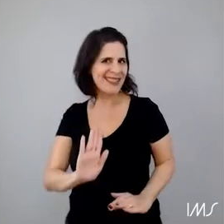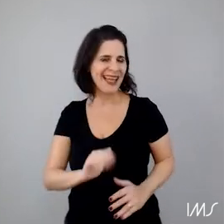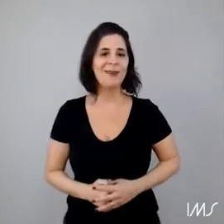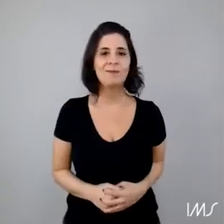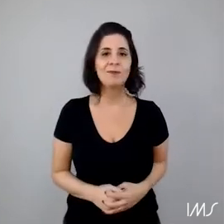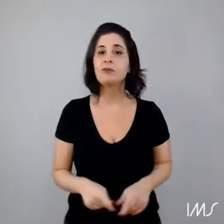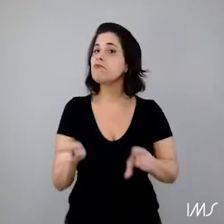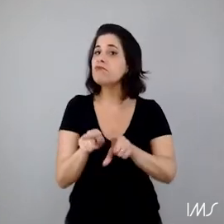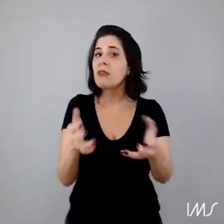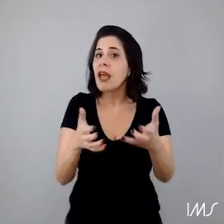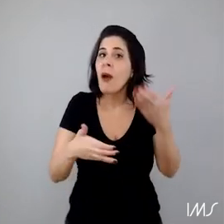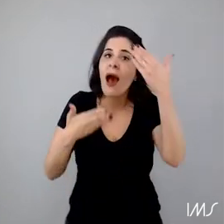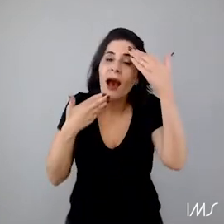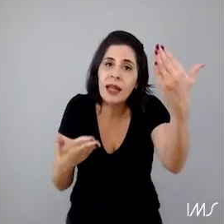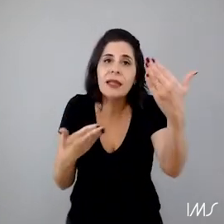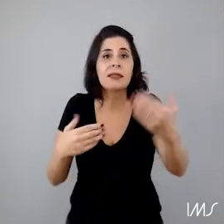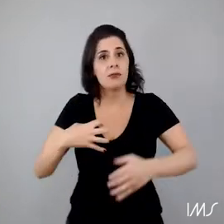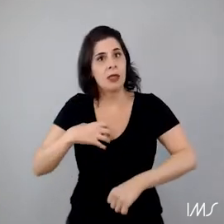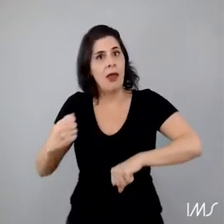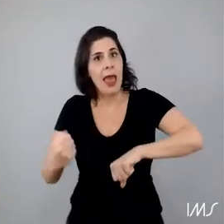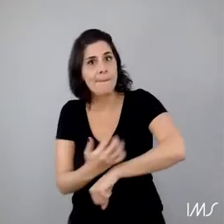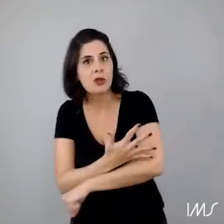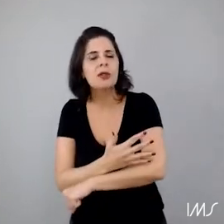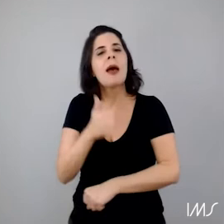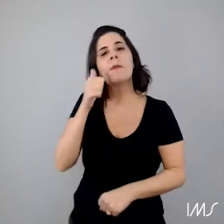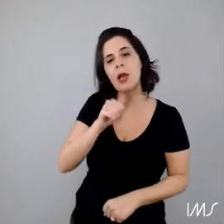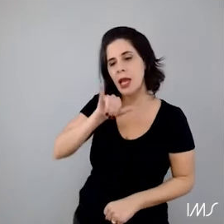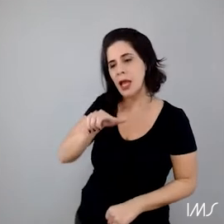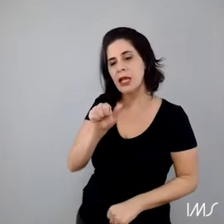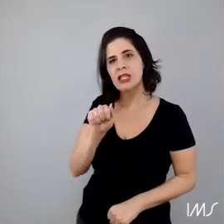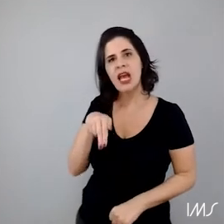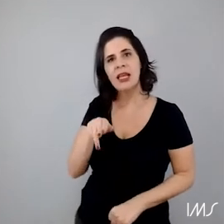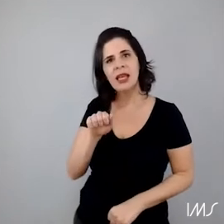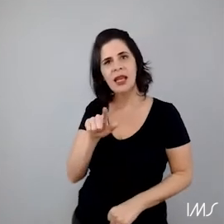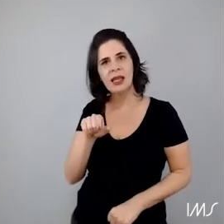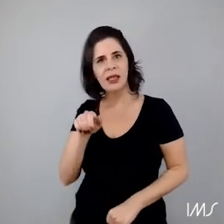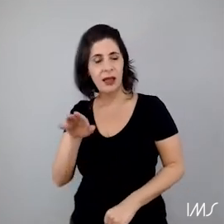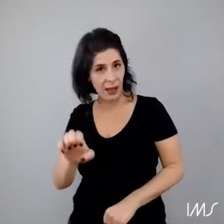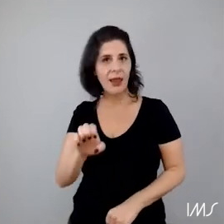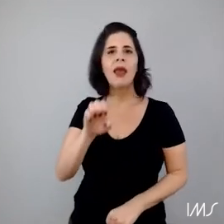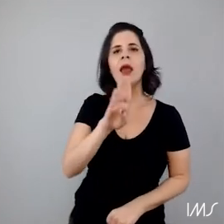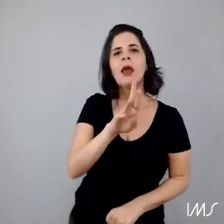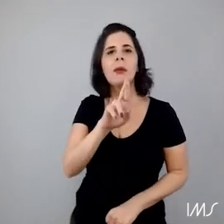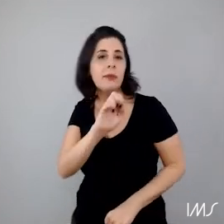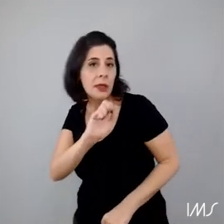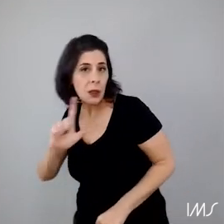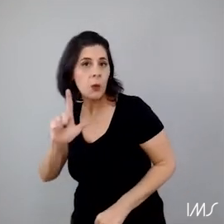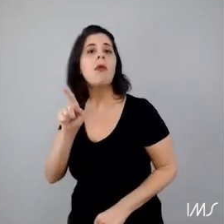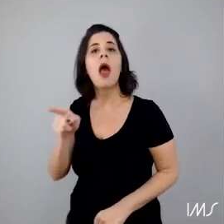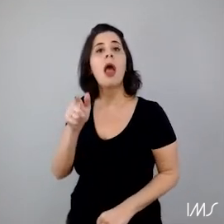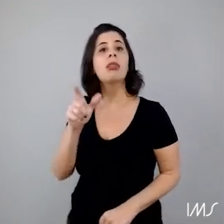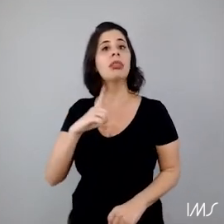Também queria agradecer e me dizer emocionada pela presença aqui da Jaqueline Bril, que é autora de